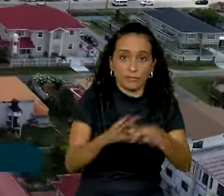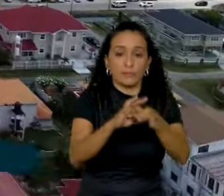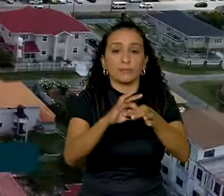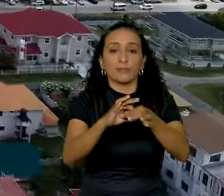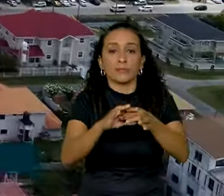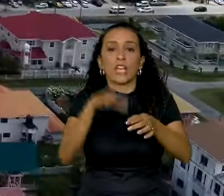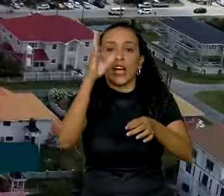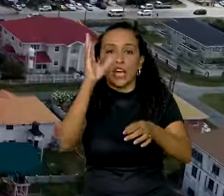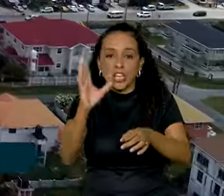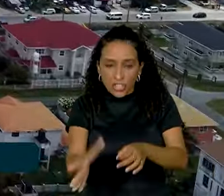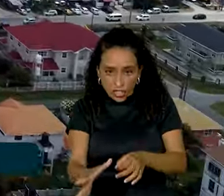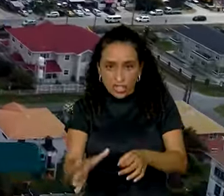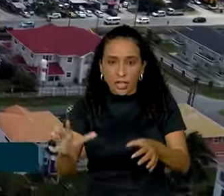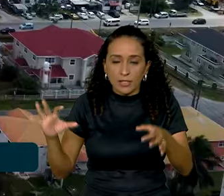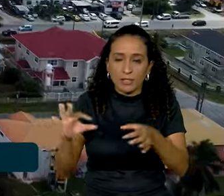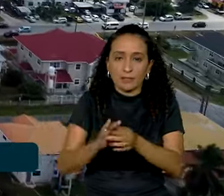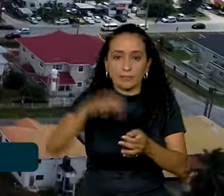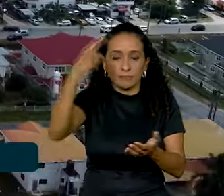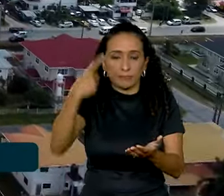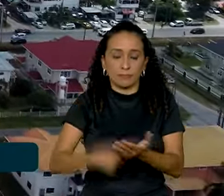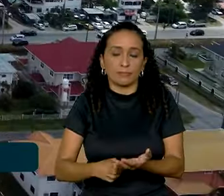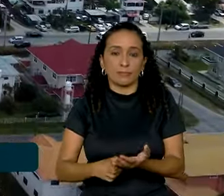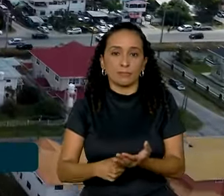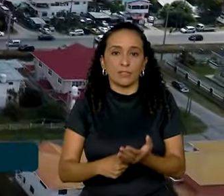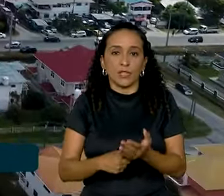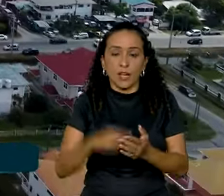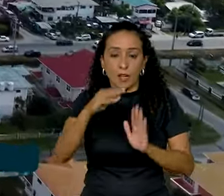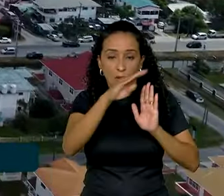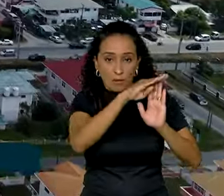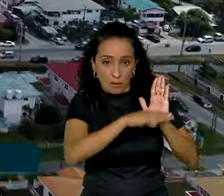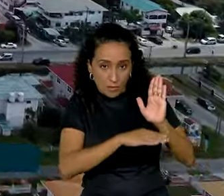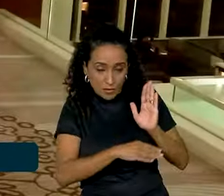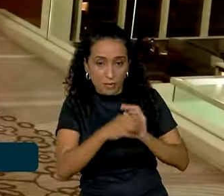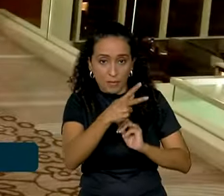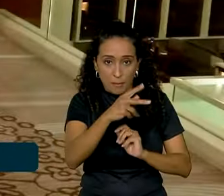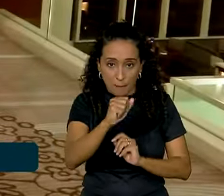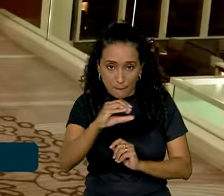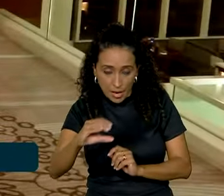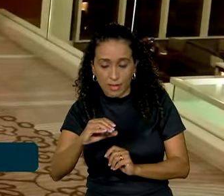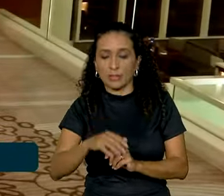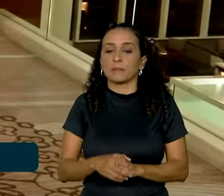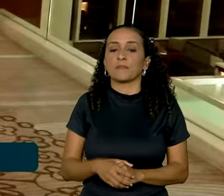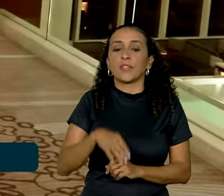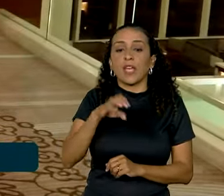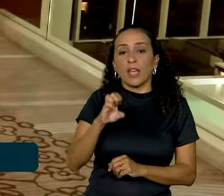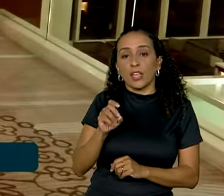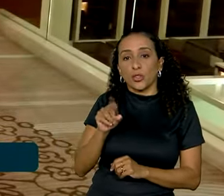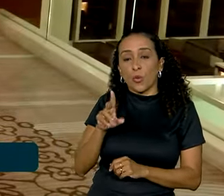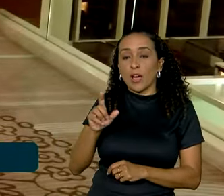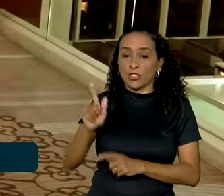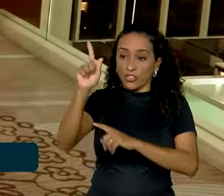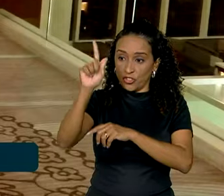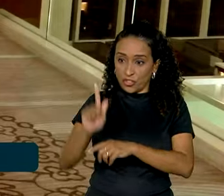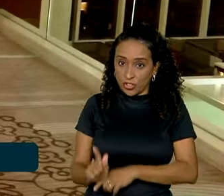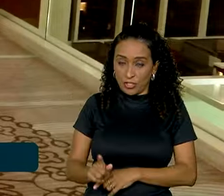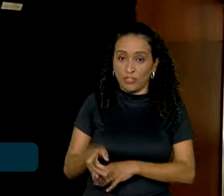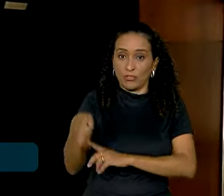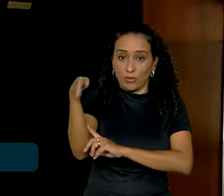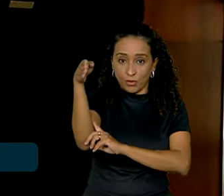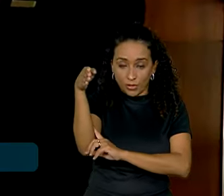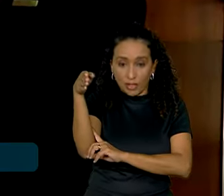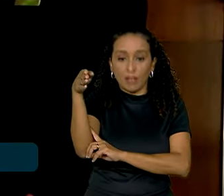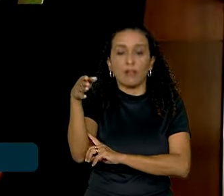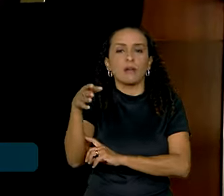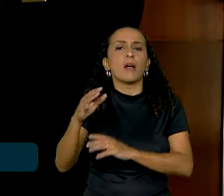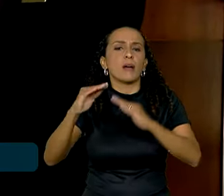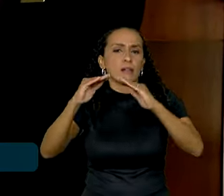estão garantidos no programa de aceleração do crescimento o PAC Eduardo que é gerente deste hotel em diorit e